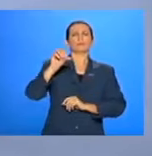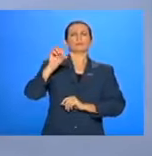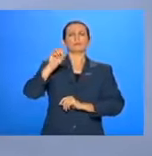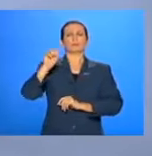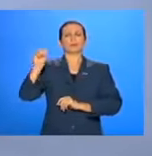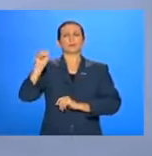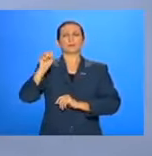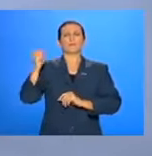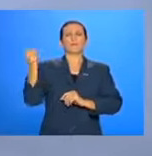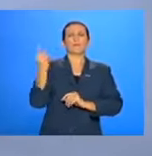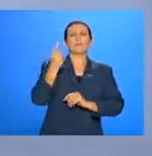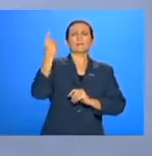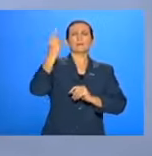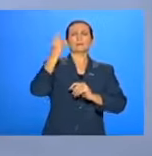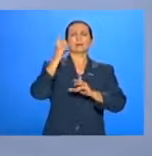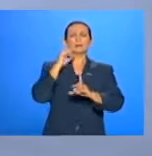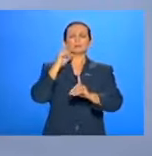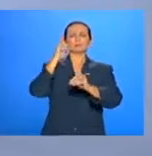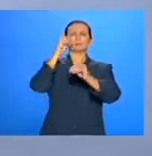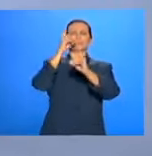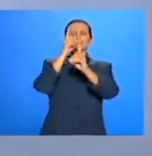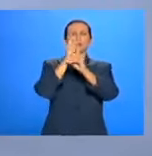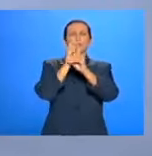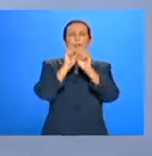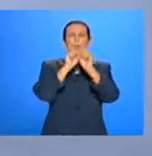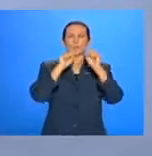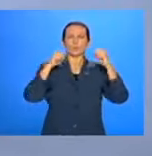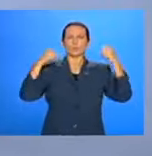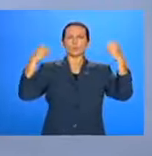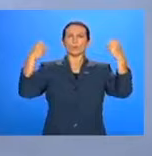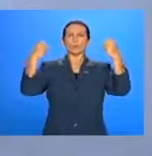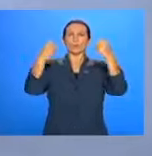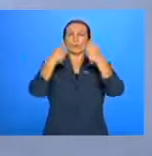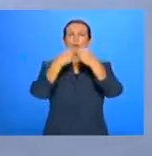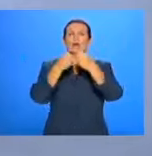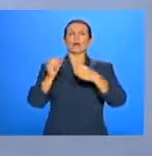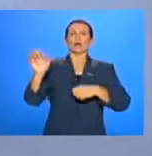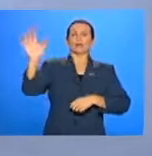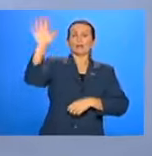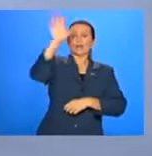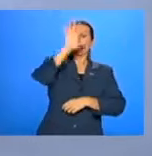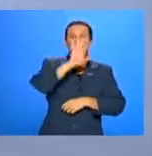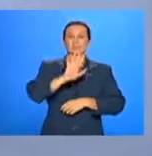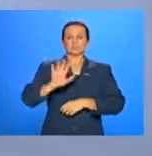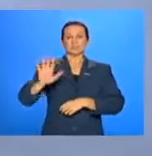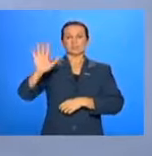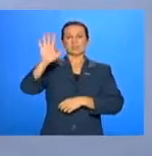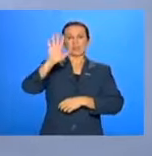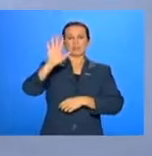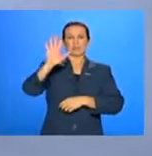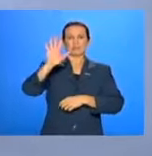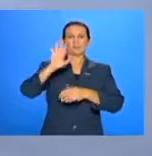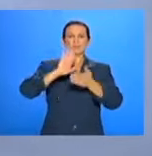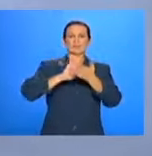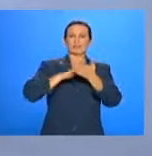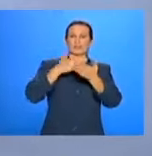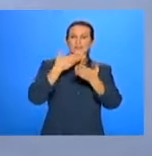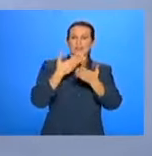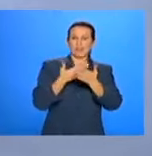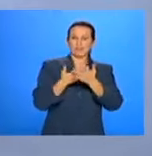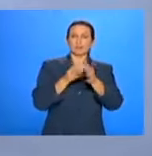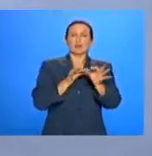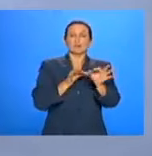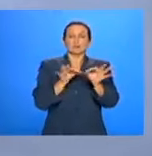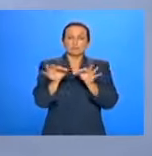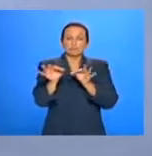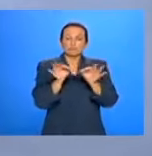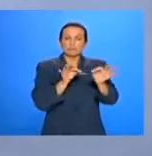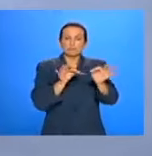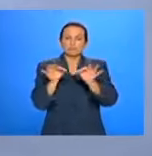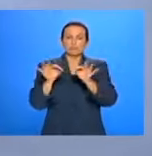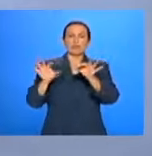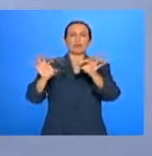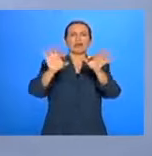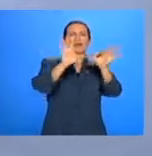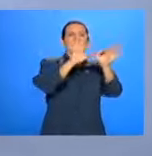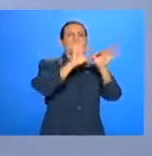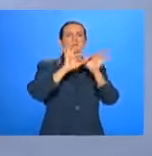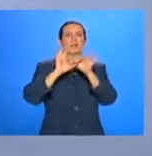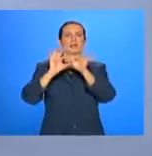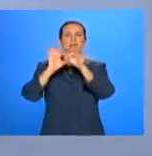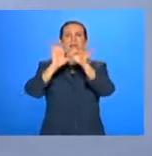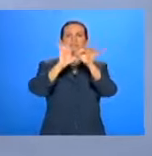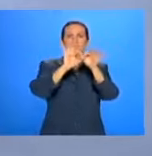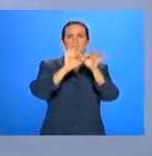Encontro Nacional de Intérpretes de Língua de Sinais, organizado pela FENEIS, que propiciou pela primeira vez